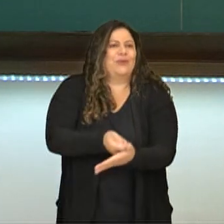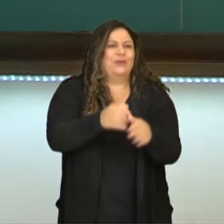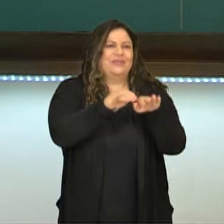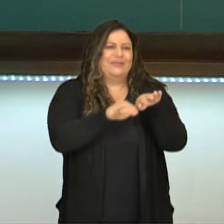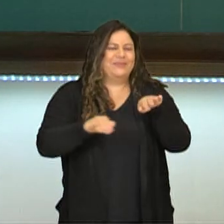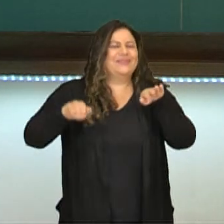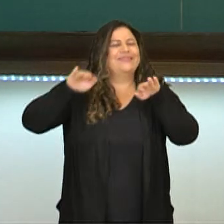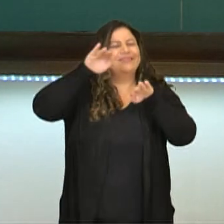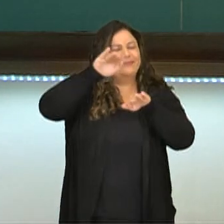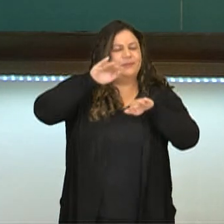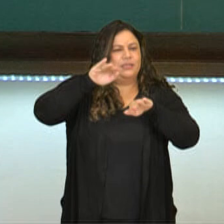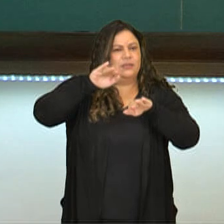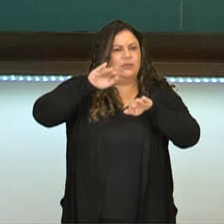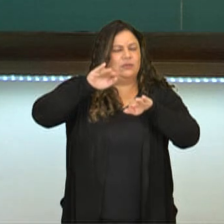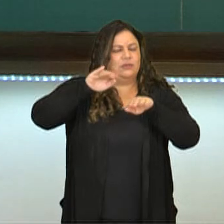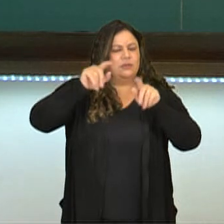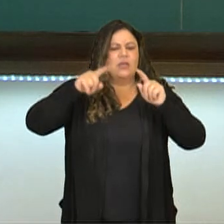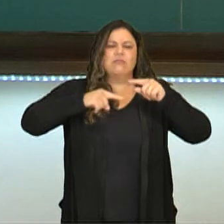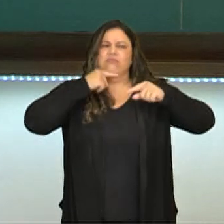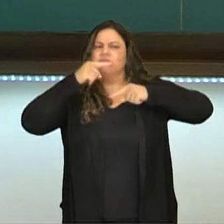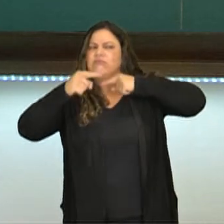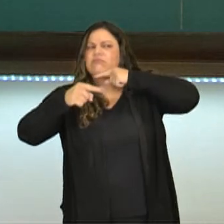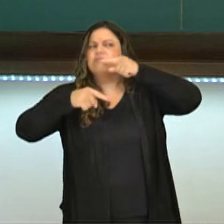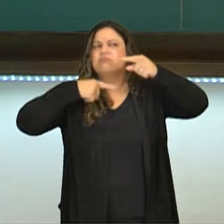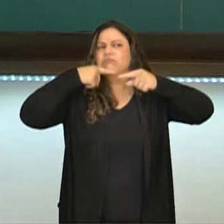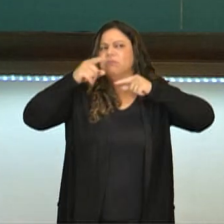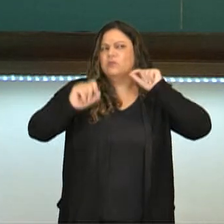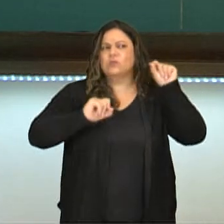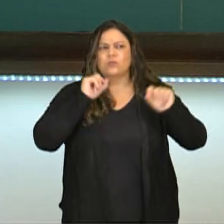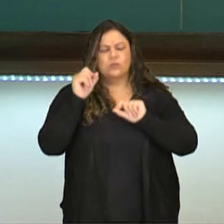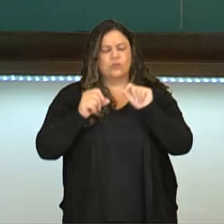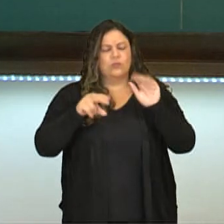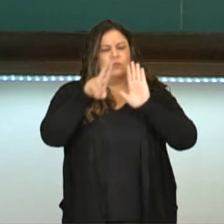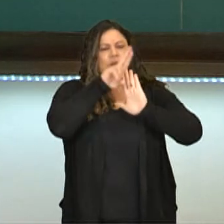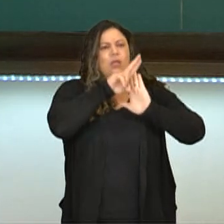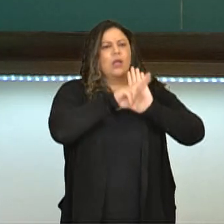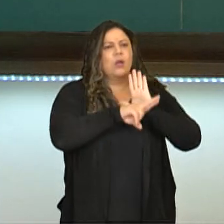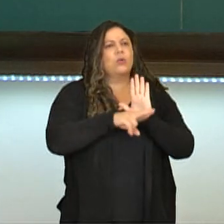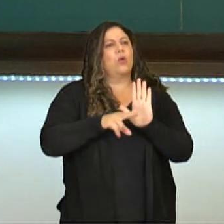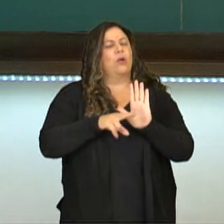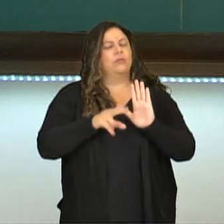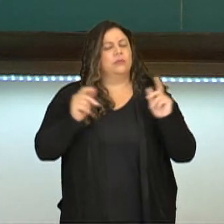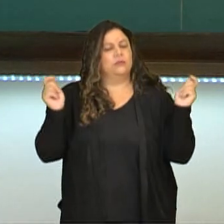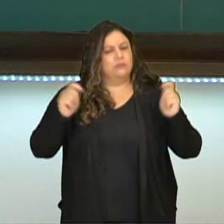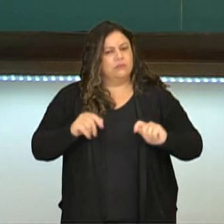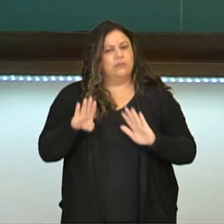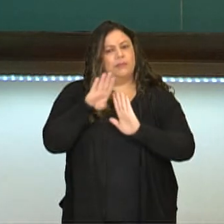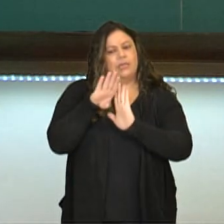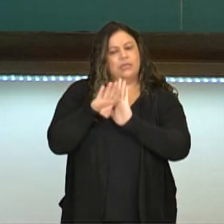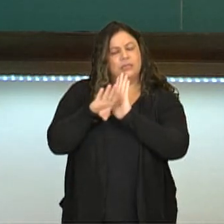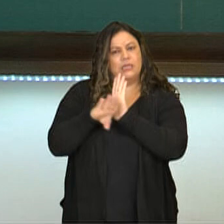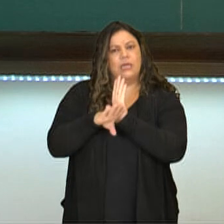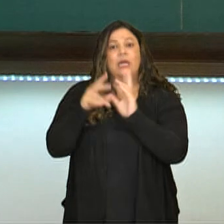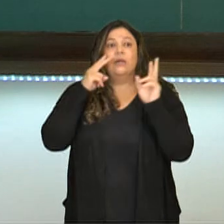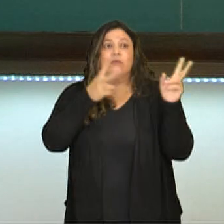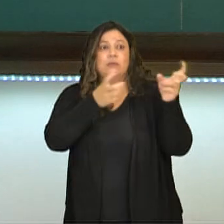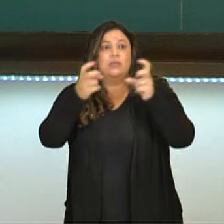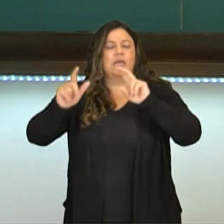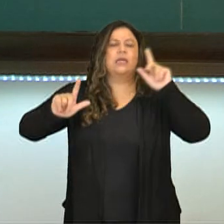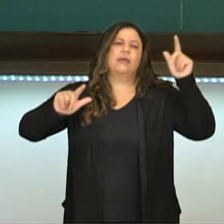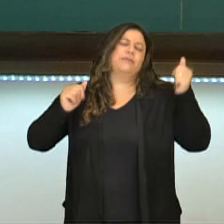globais, eles questionam algumas normas e padrões estabelecidos. A gente vê aqui, por exemplo, no